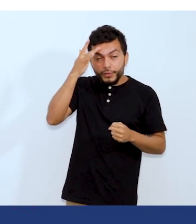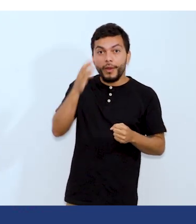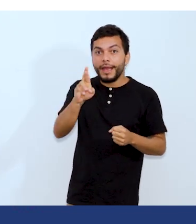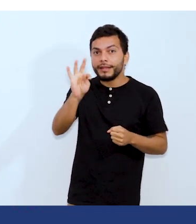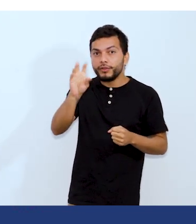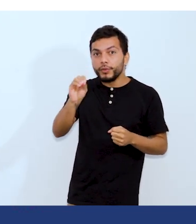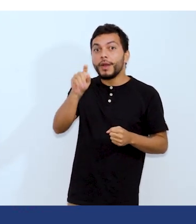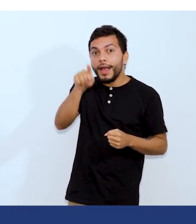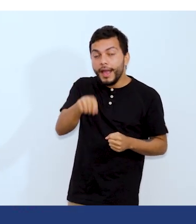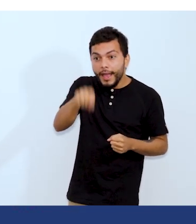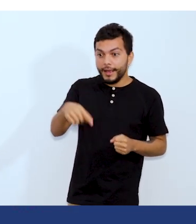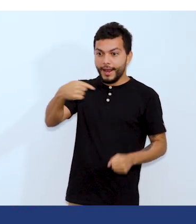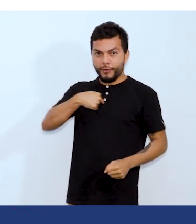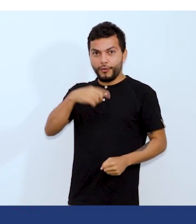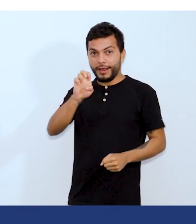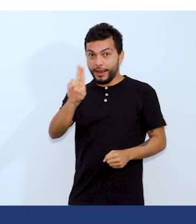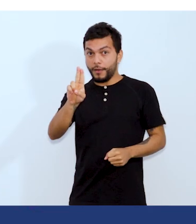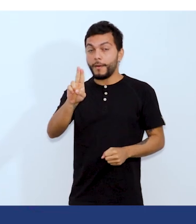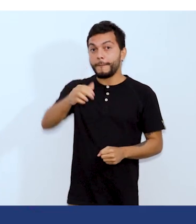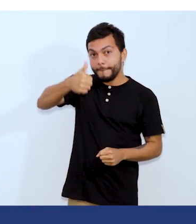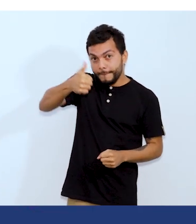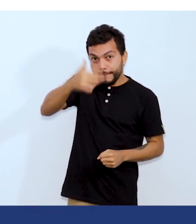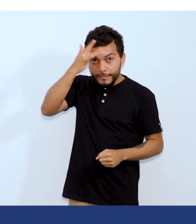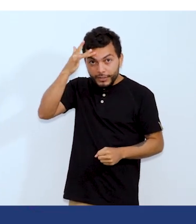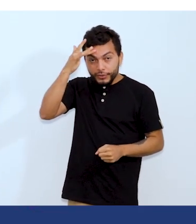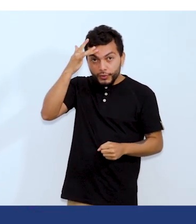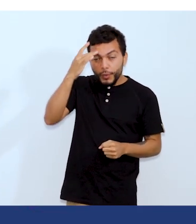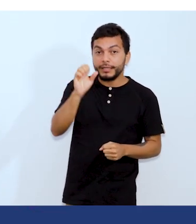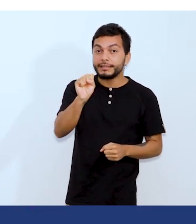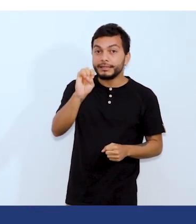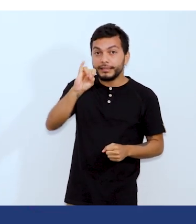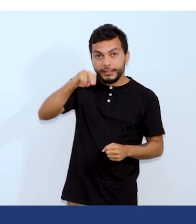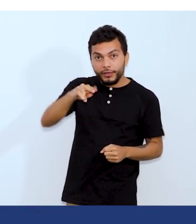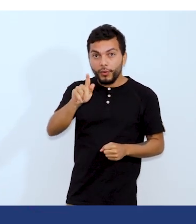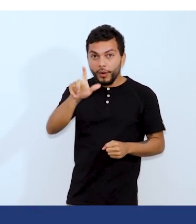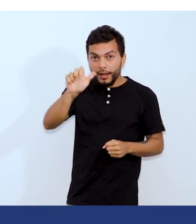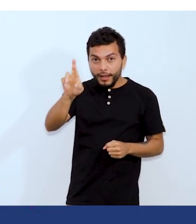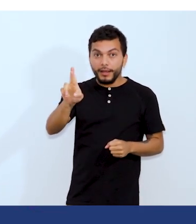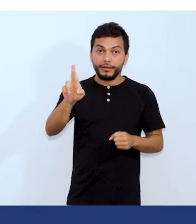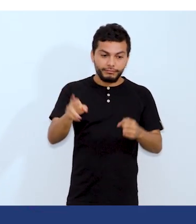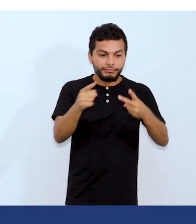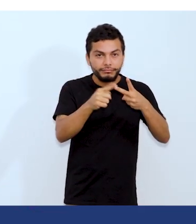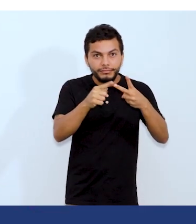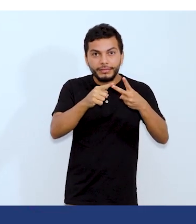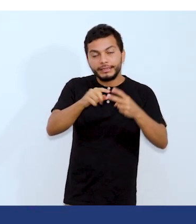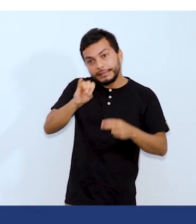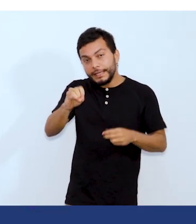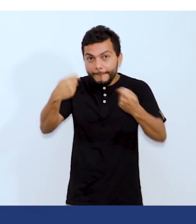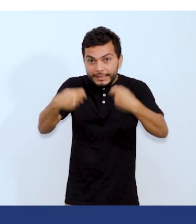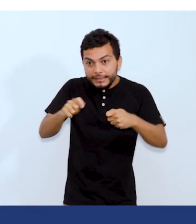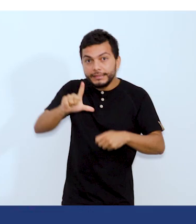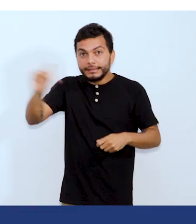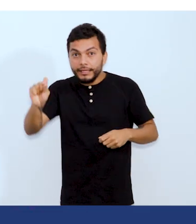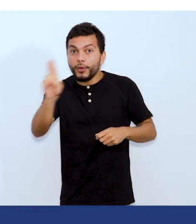na primeira pessoa do singular. Caso você precise sair, use a máscara. Nessa oração, nós